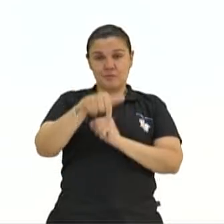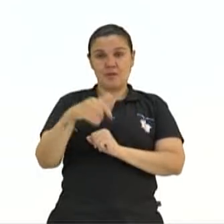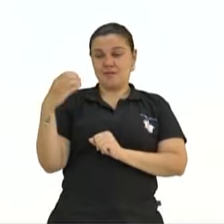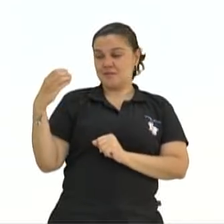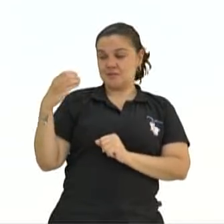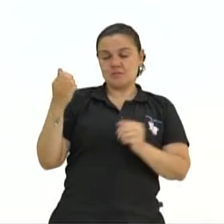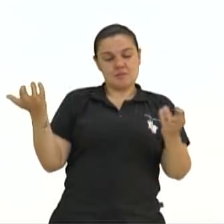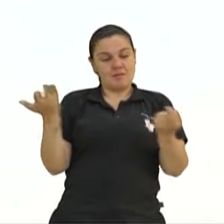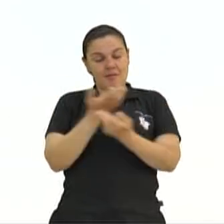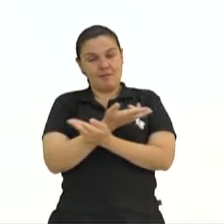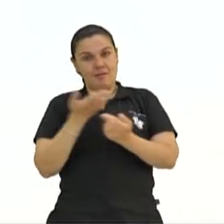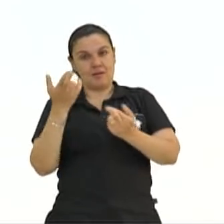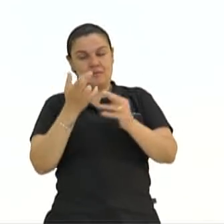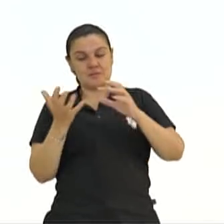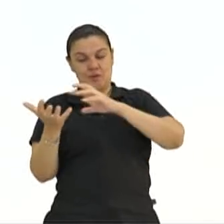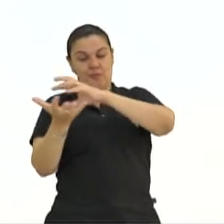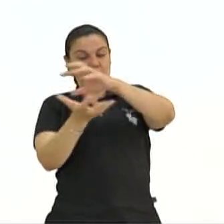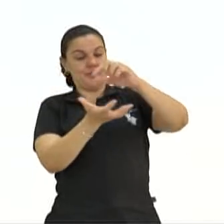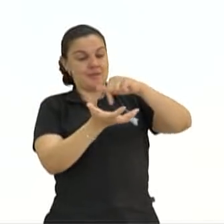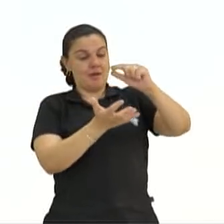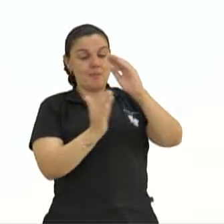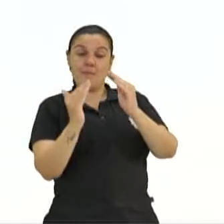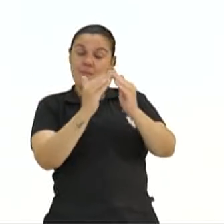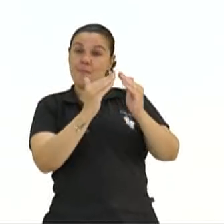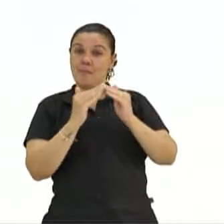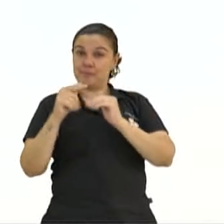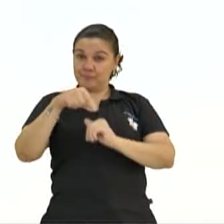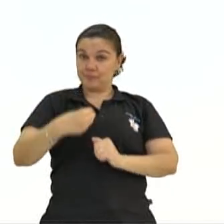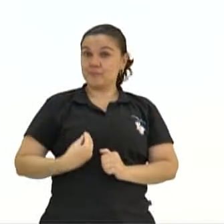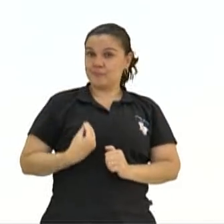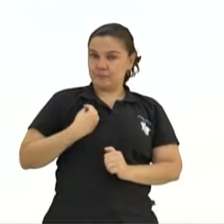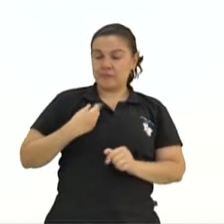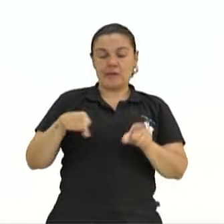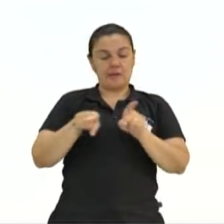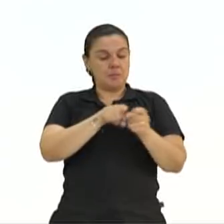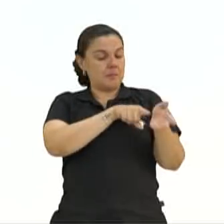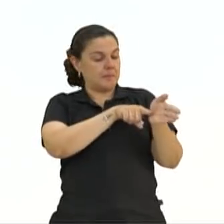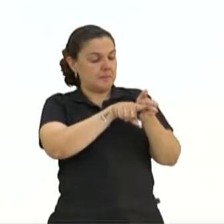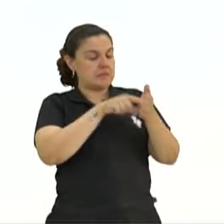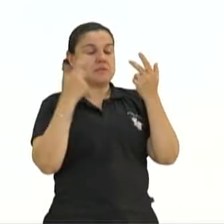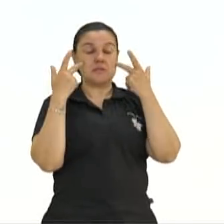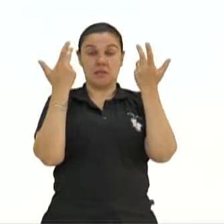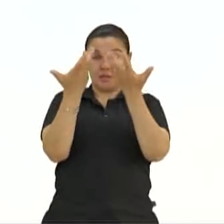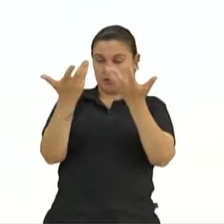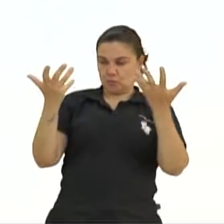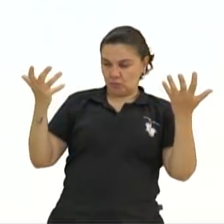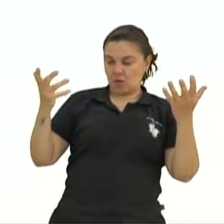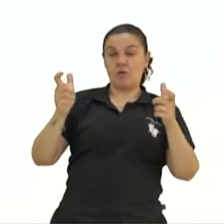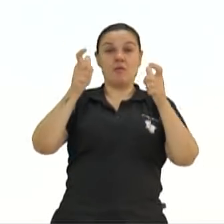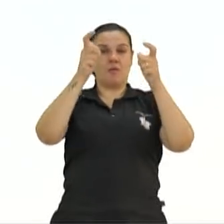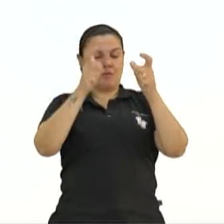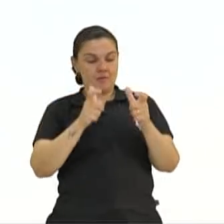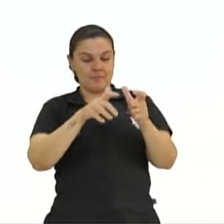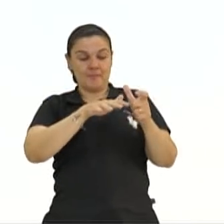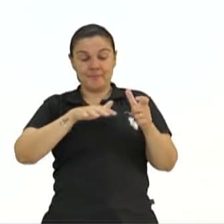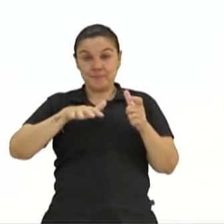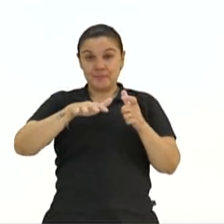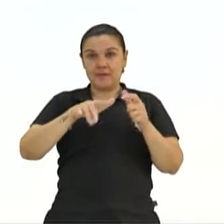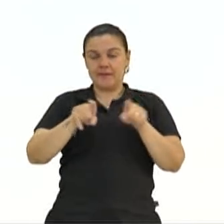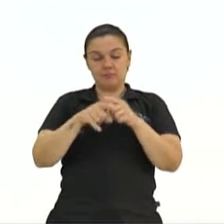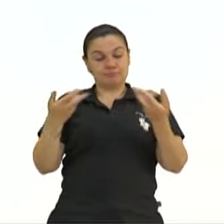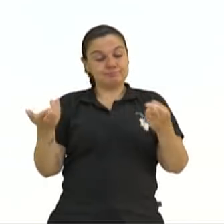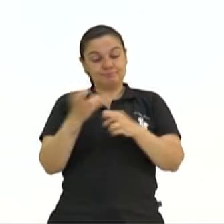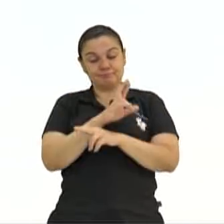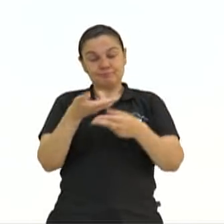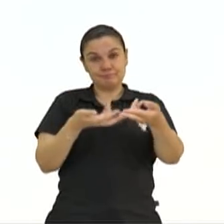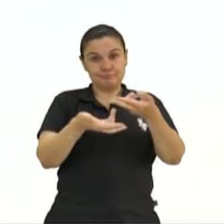estuda a relação entre terra e seus habitantes, além de estudar os elementos naturais, sua localização e a